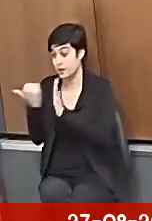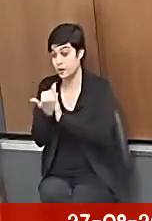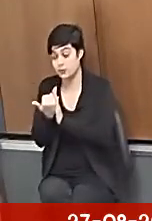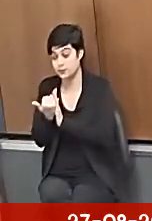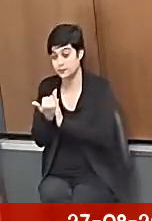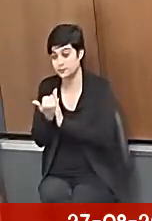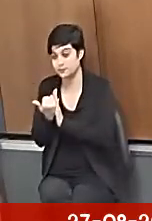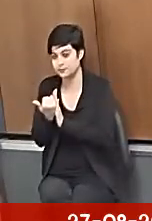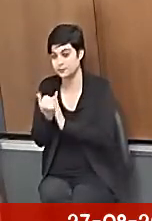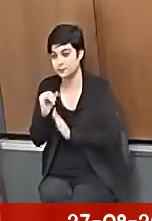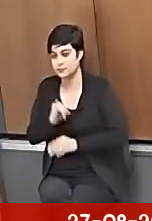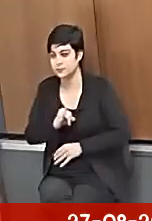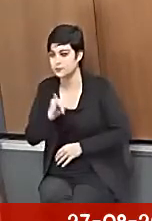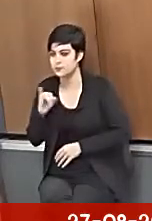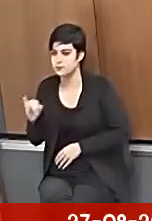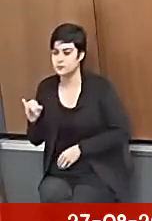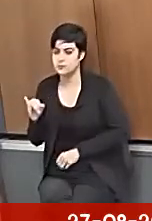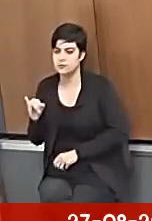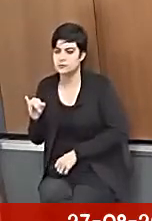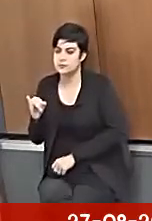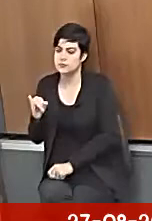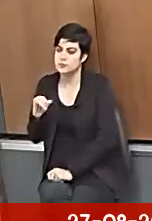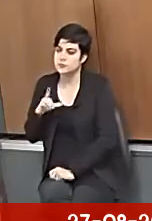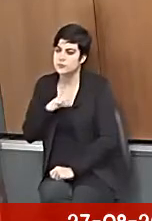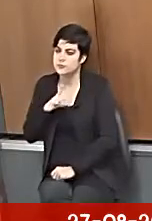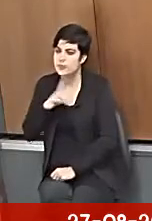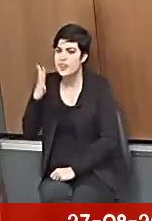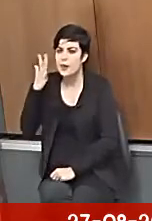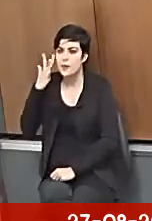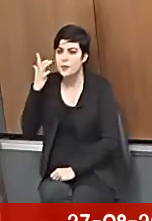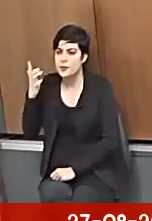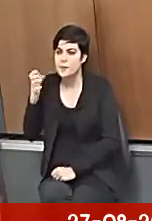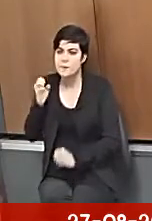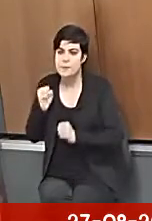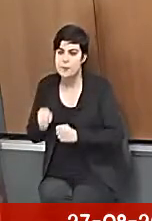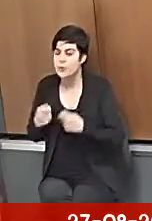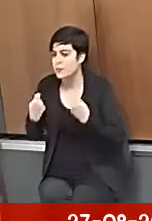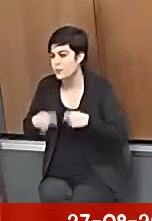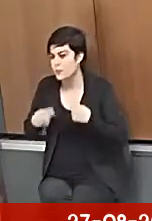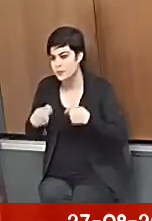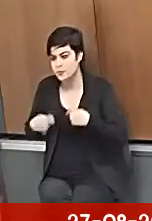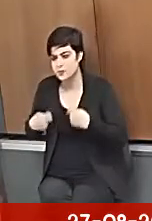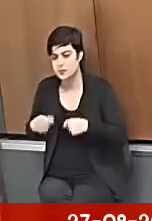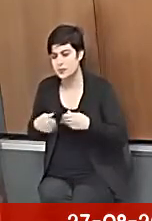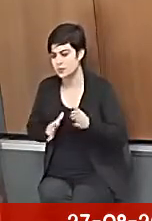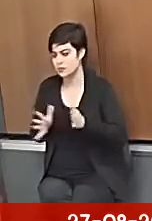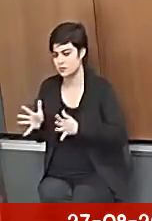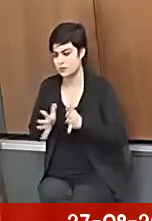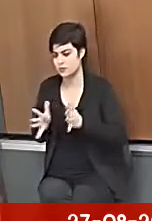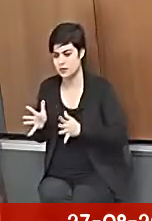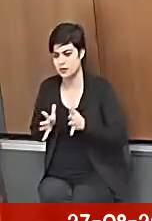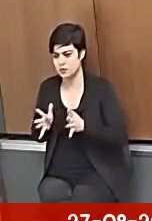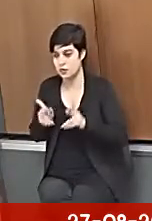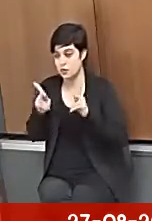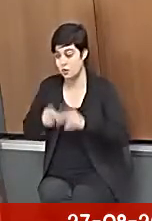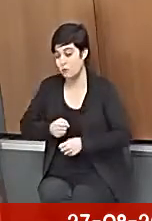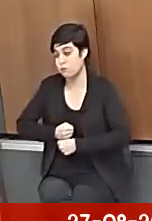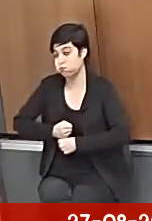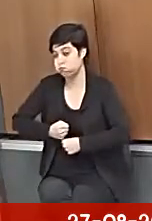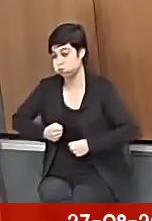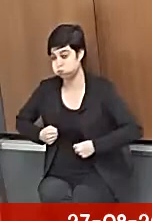senhores que são aí andantes convencionais amanhã podem precisar do acesso às pessoas obesas